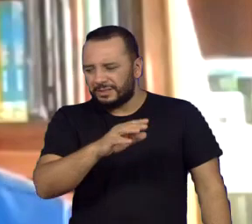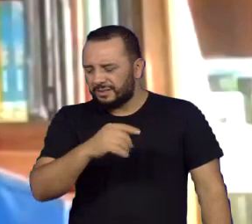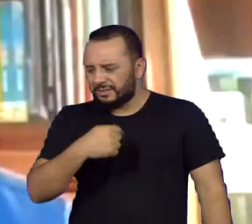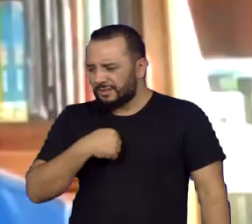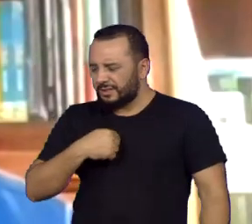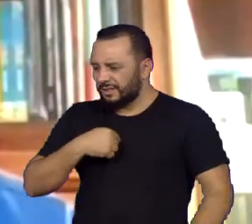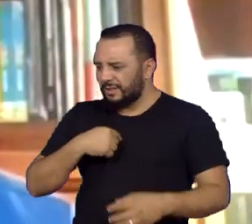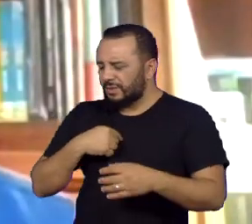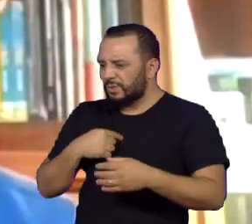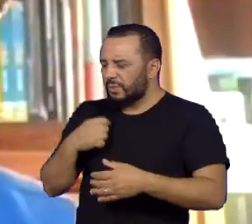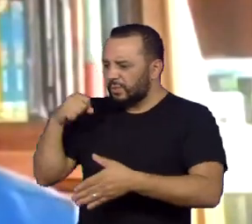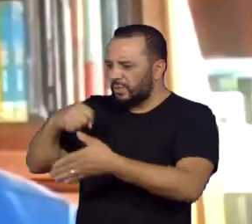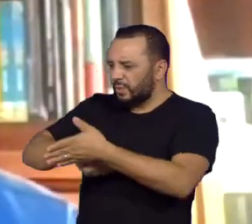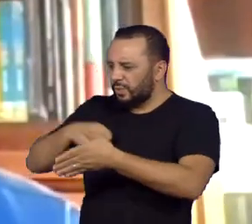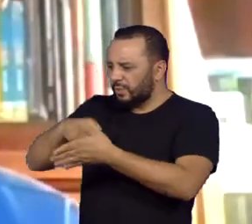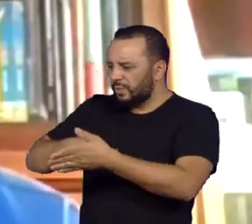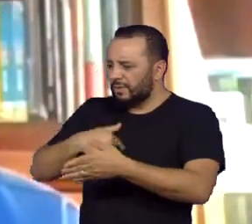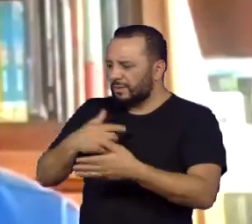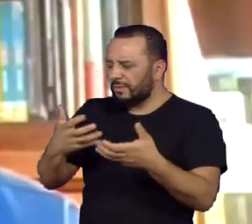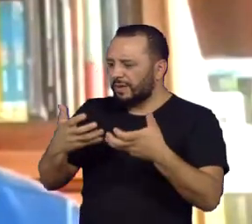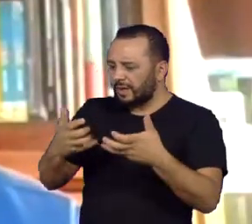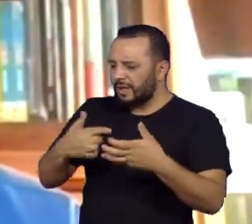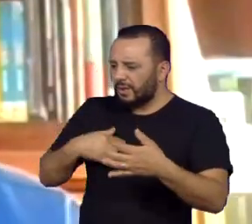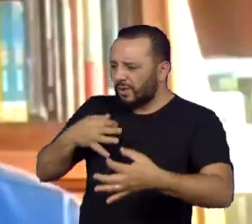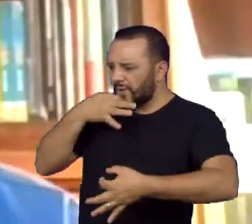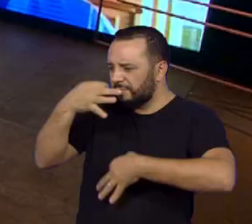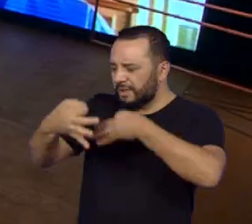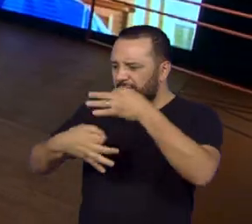de expressão num país